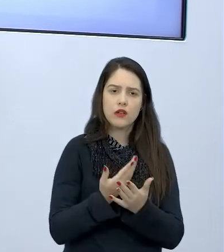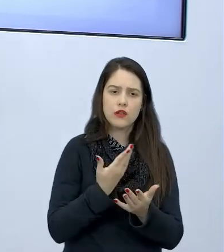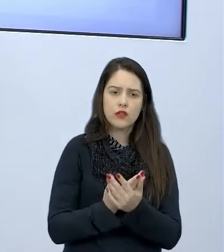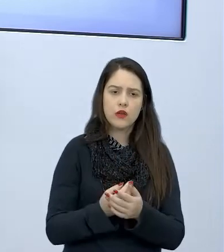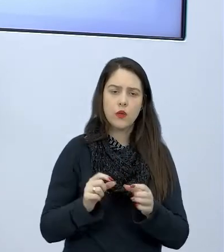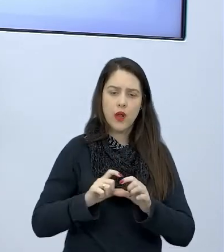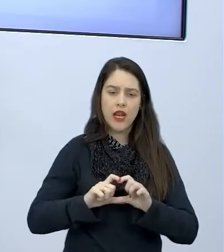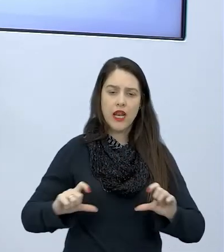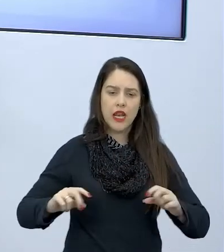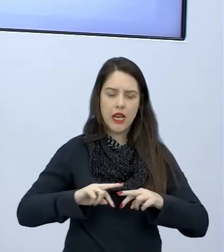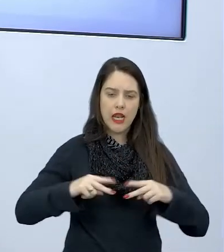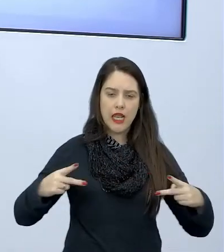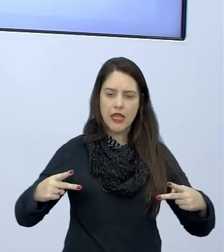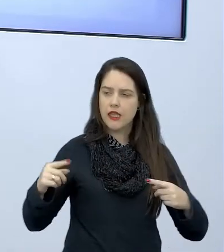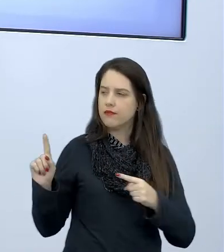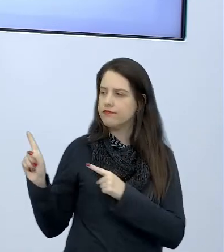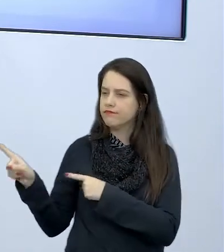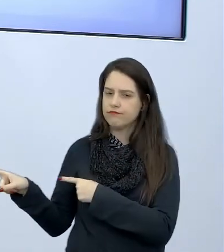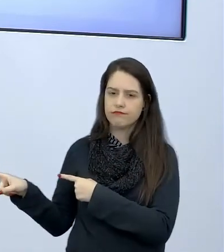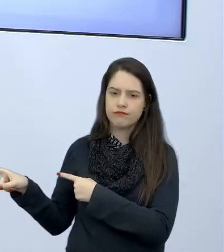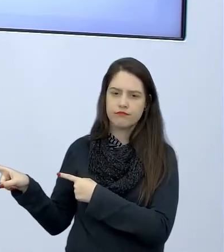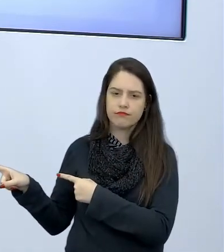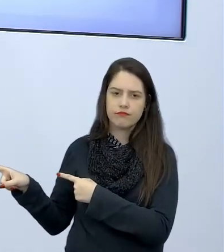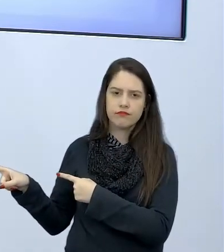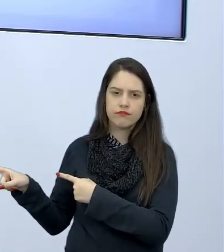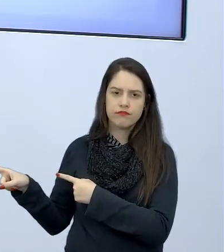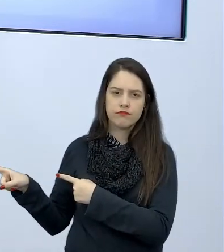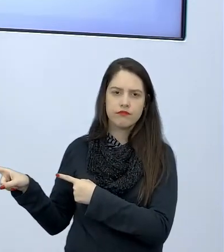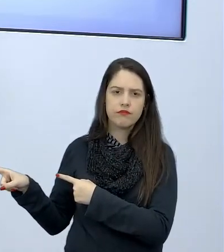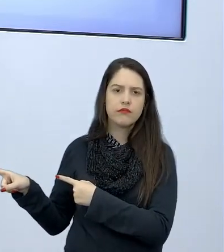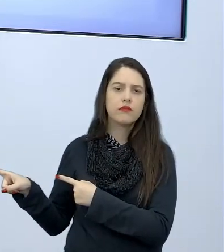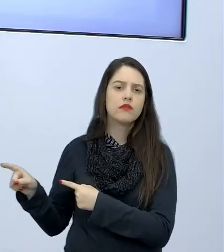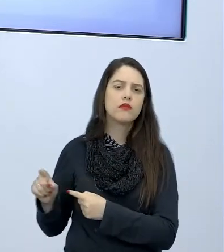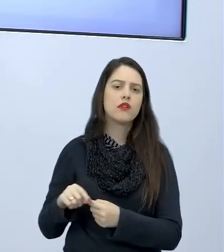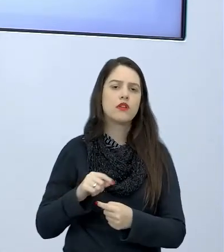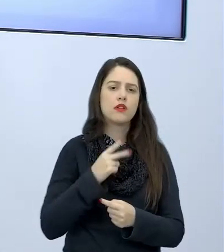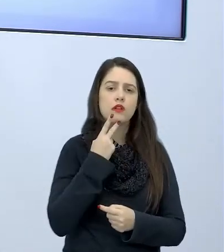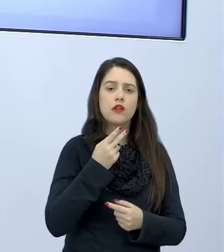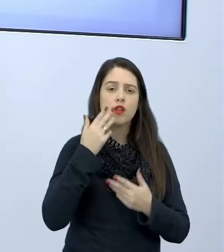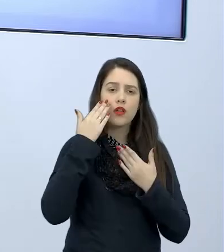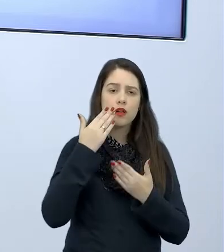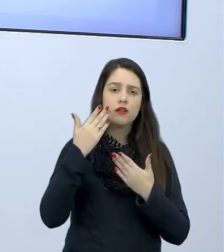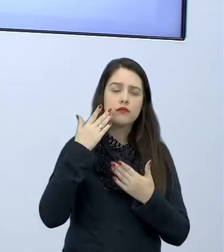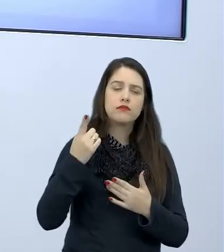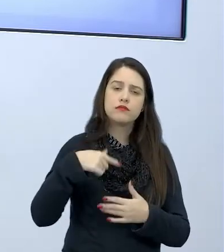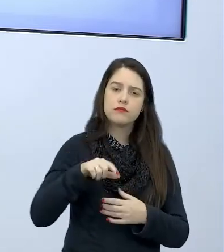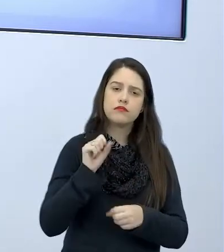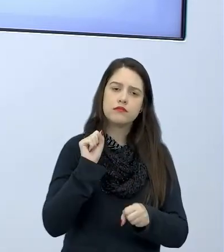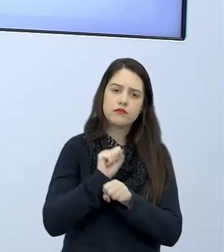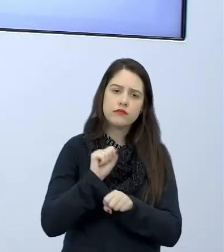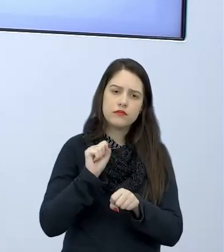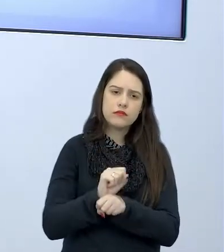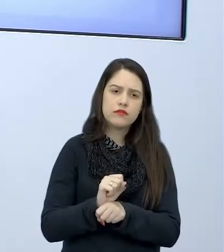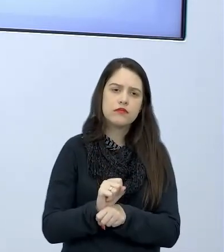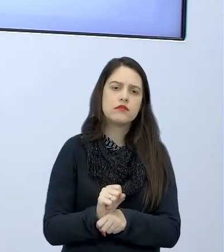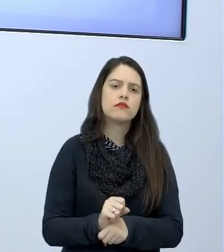embaixo, ó, eles já deixaram para vocês. Pra cá, aqui embaixo, tá? Eu agradeço muito, espero que vocês tenham gostado,